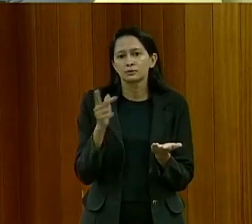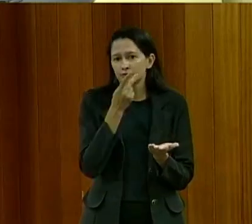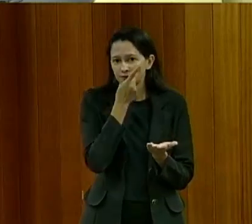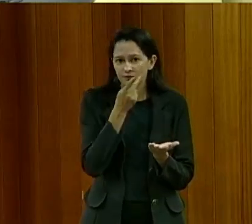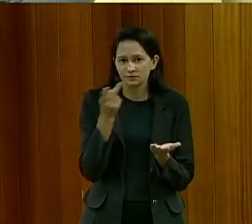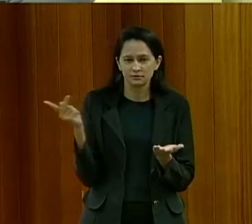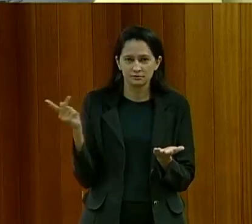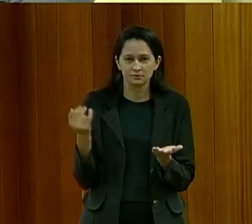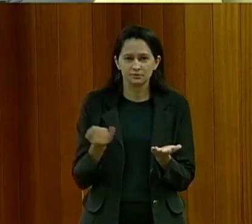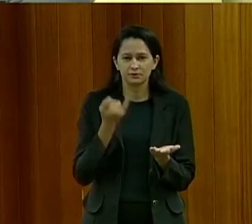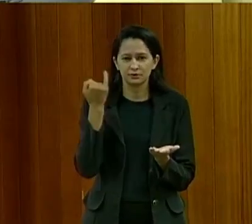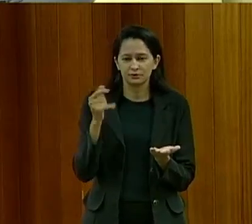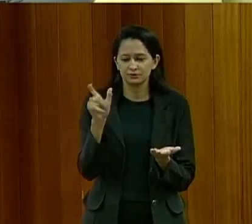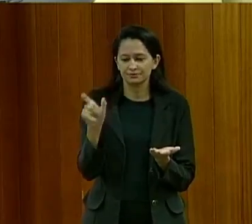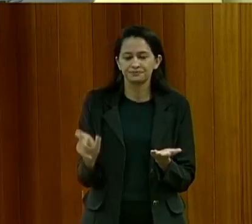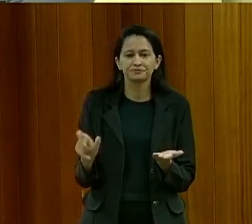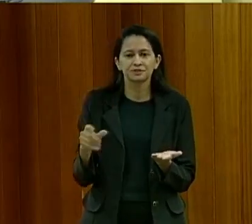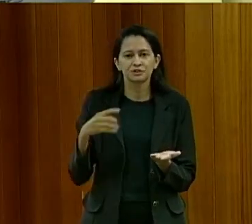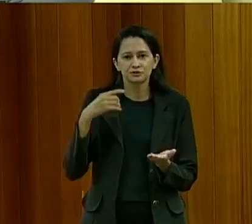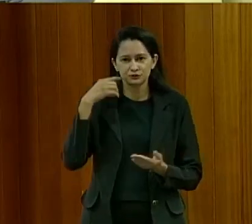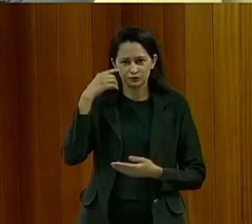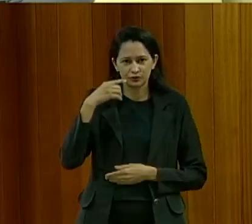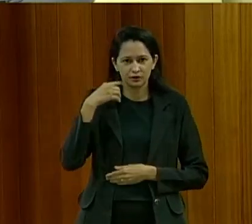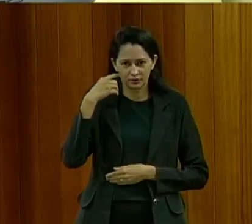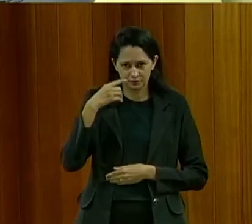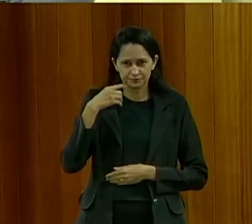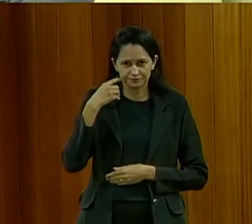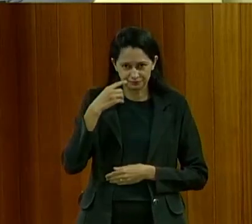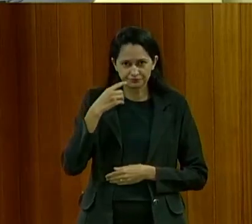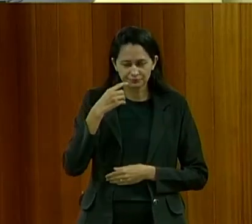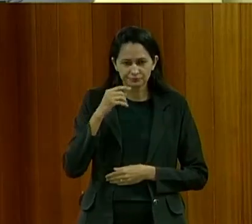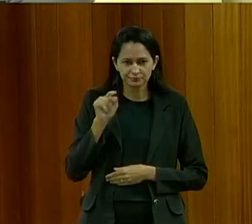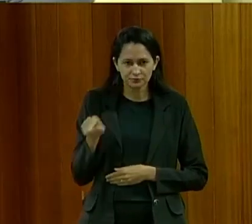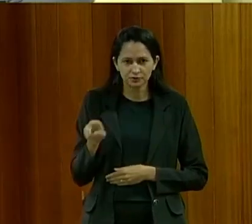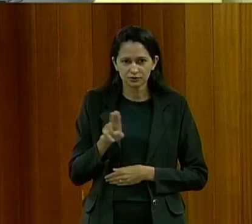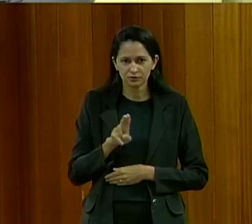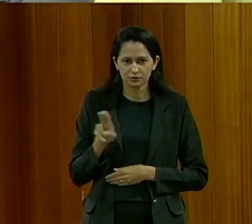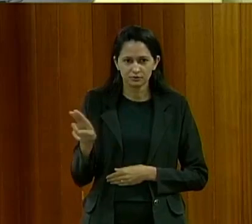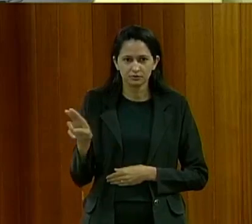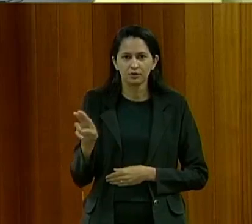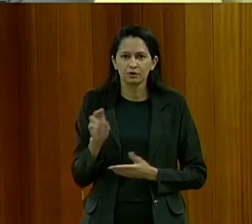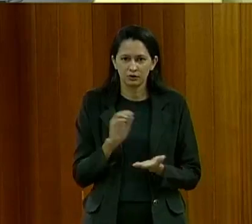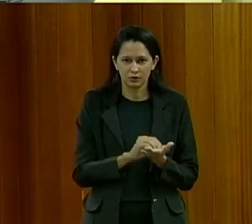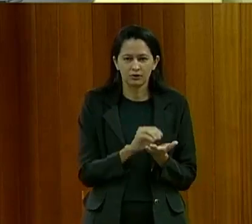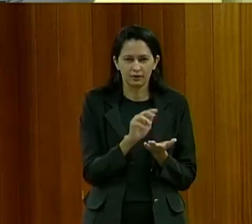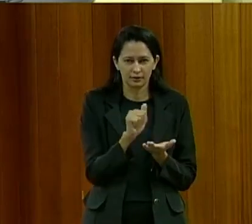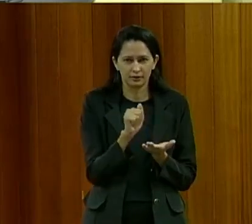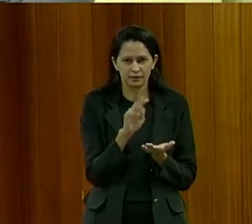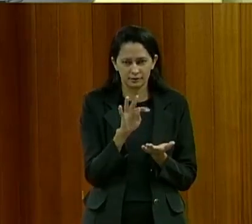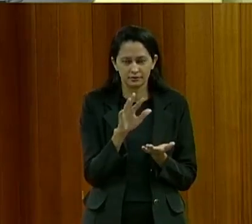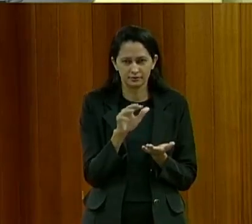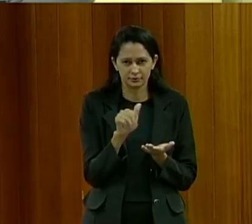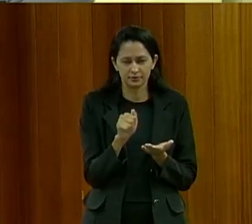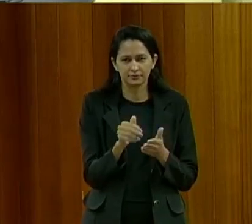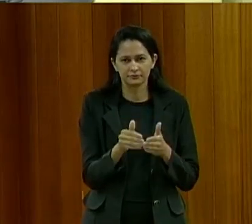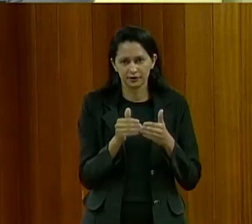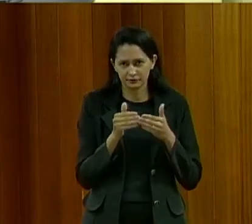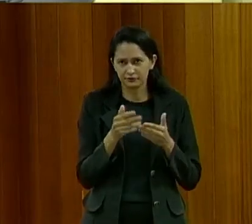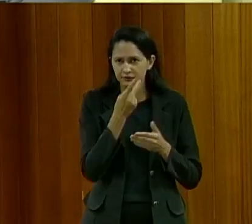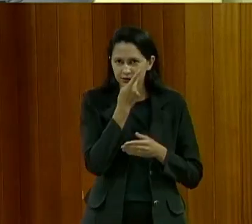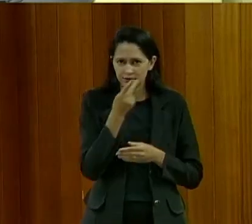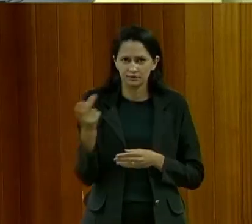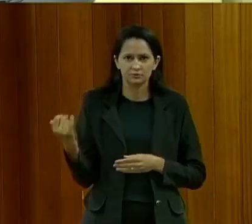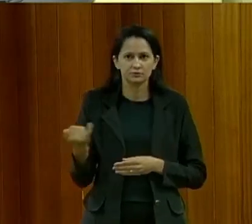advogado que foi citado pelo vereador Marquinhos Goiá na ata da sessão dessa manhã, com a visita honrosa na sessão. Não havendo mais nada